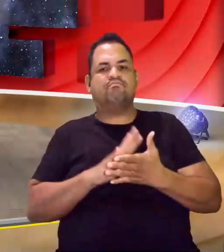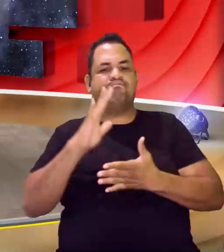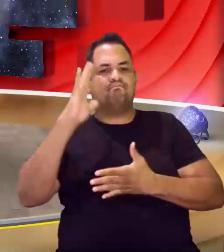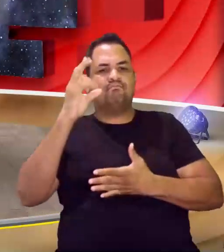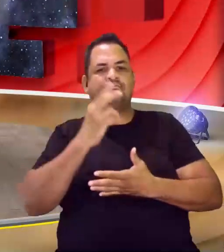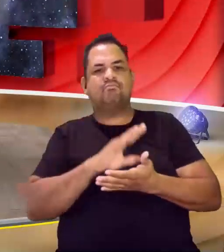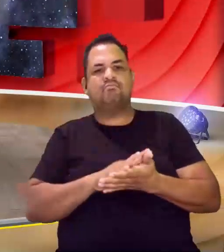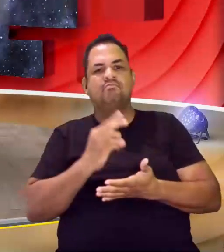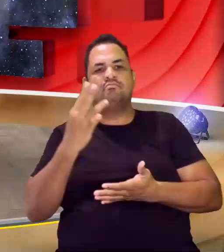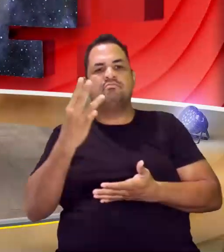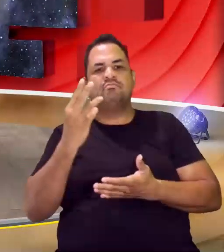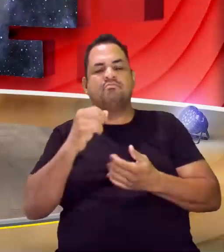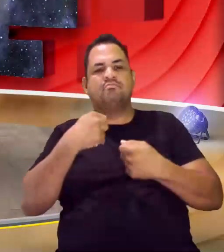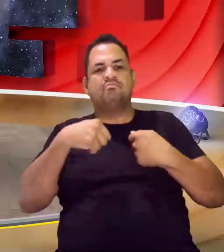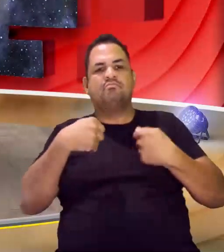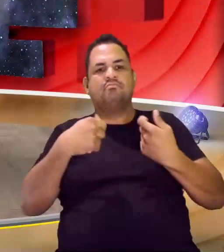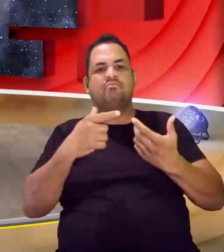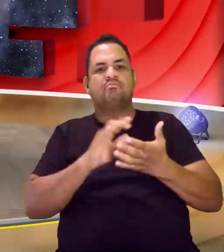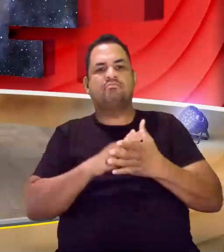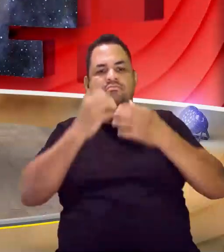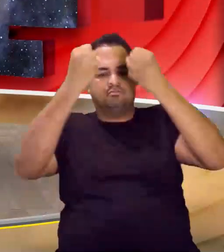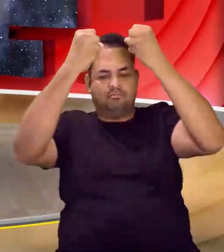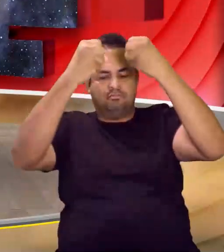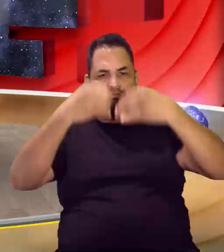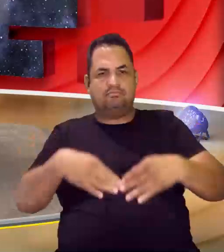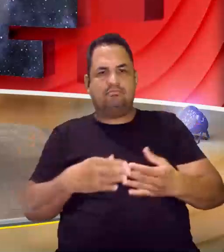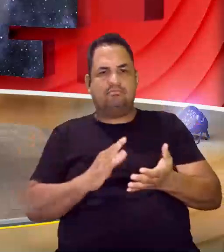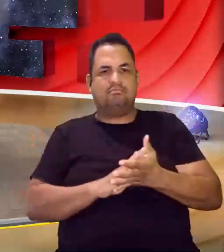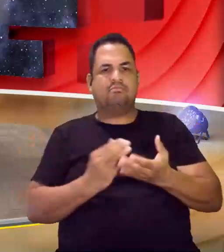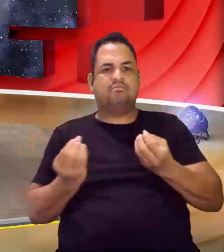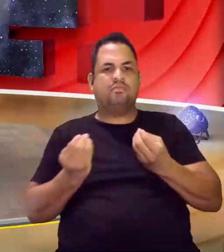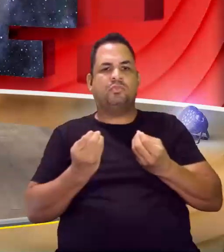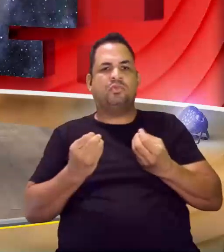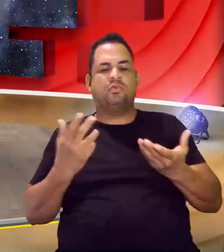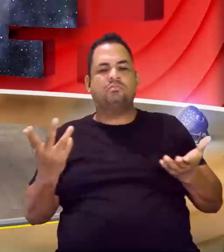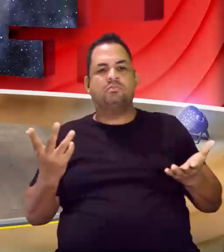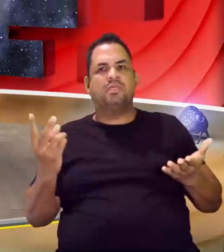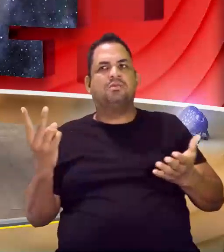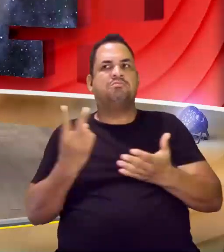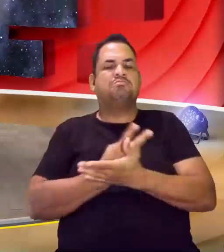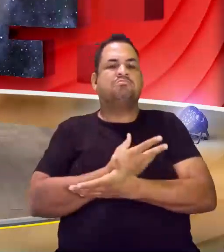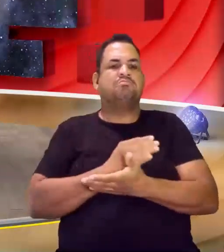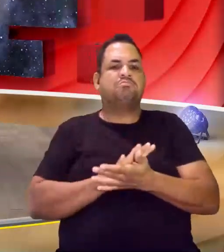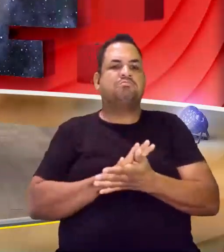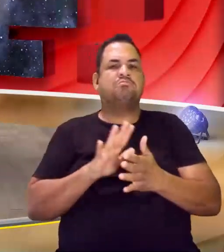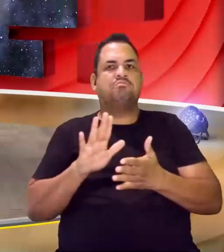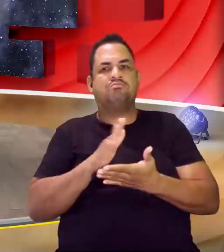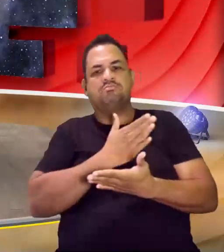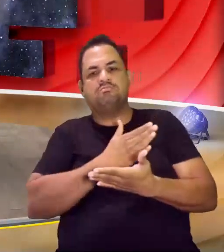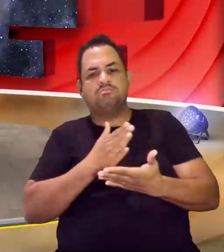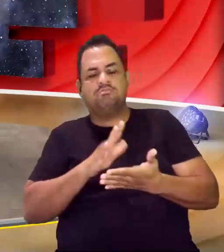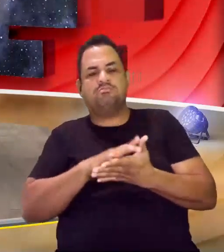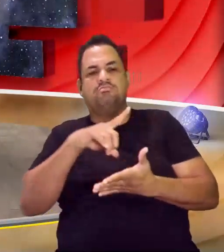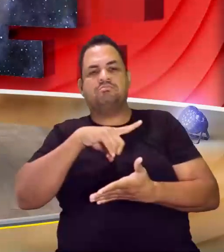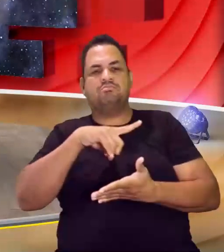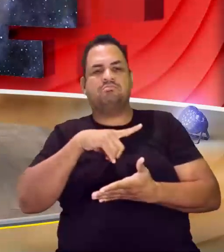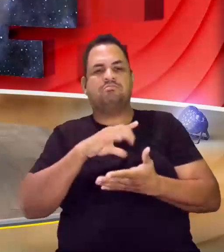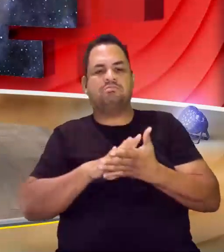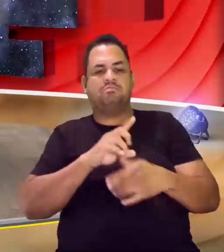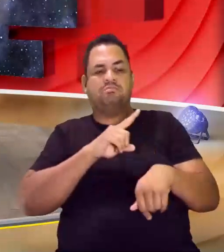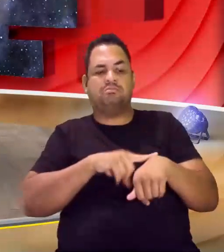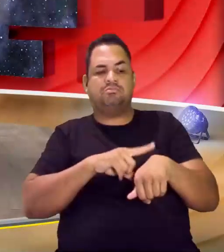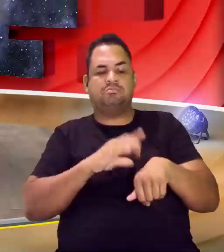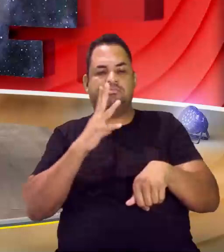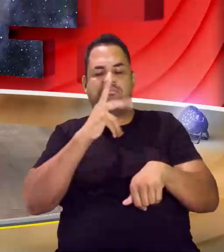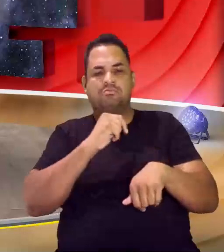fossem 3, né? Aí fica difícil. Porque a gente precisa também estar explicando para vocês o processo, o procedimento, né? Então, às vezes, demanda mais tempo aí por conta